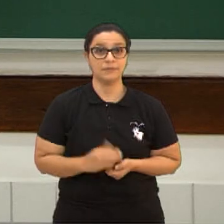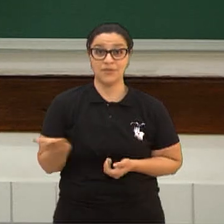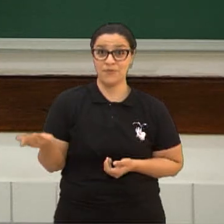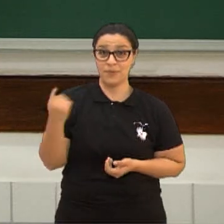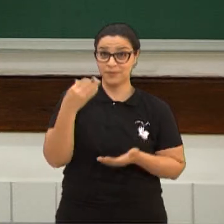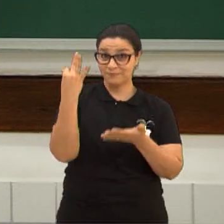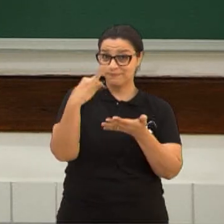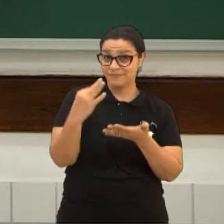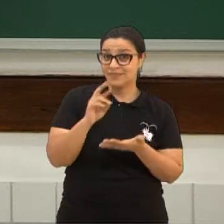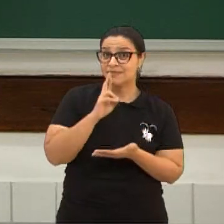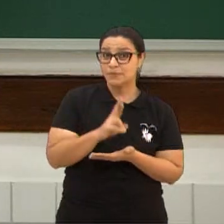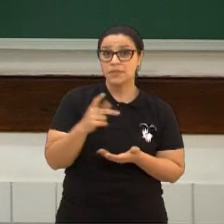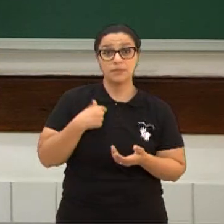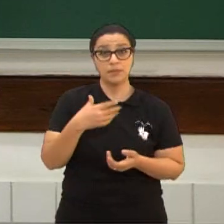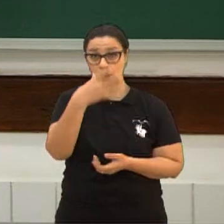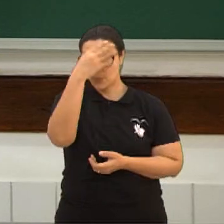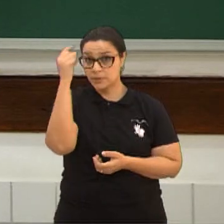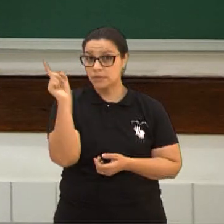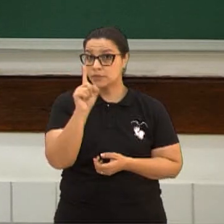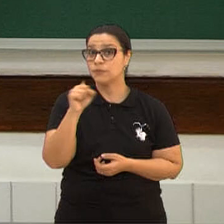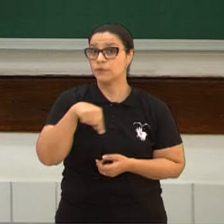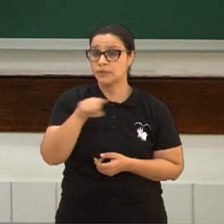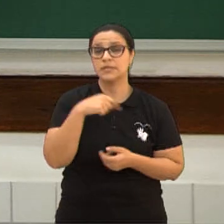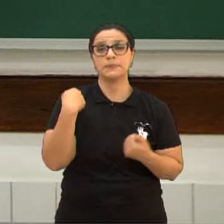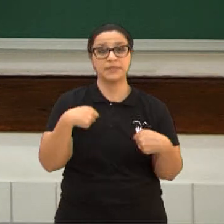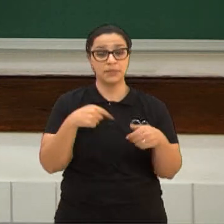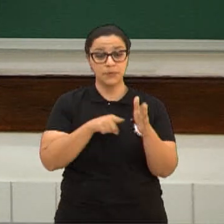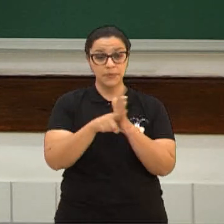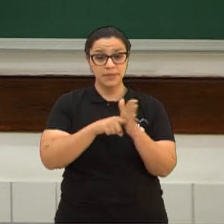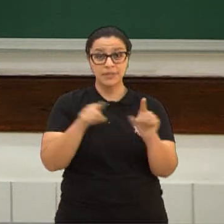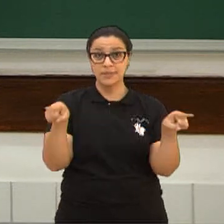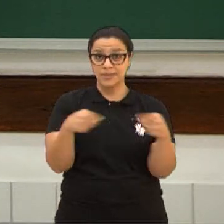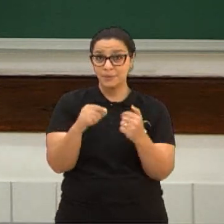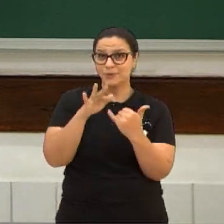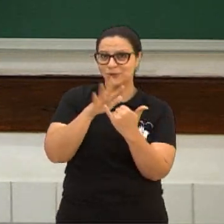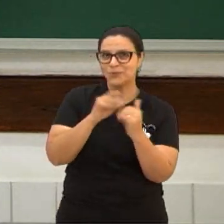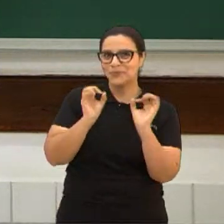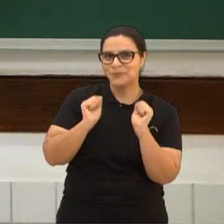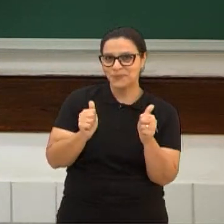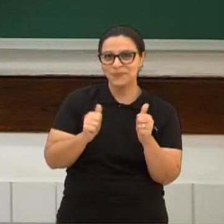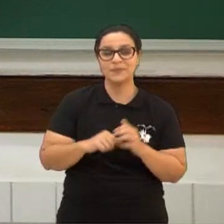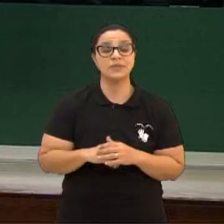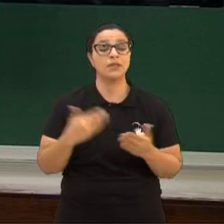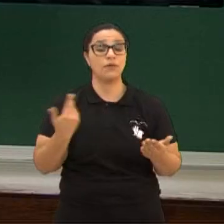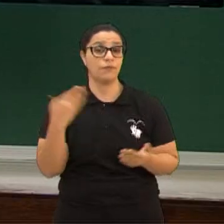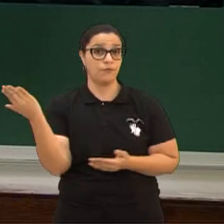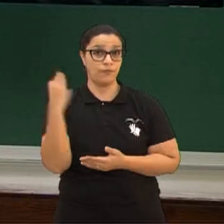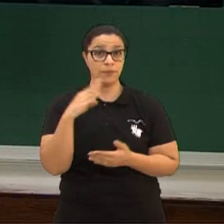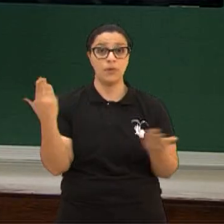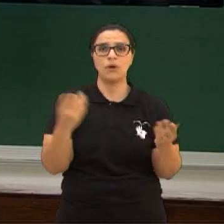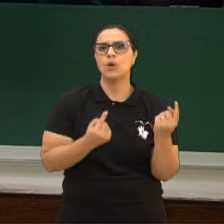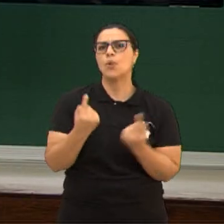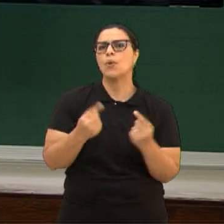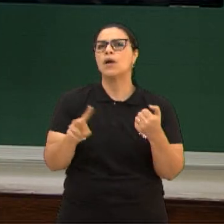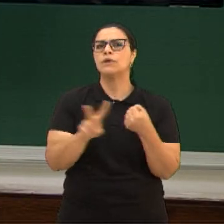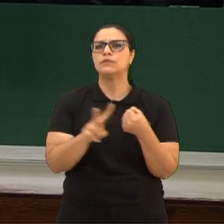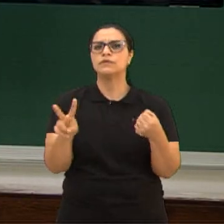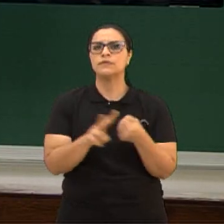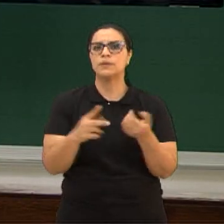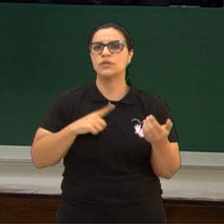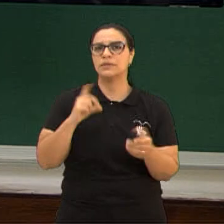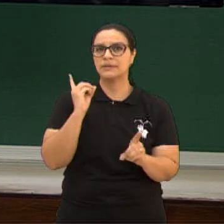Let's check the answer. Não esqueçam depois de vocês procurarem essa música, ok? Então vamos lá. Quais os verbos no